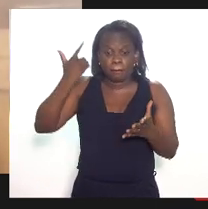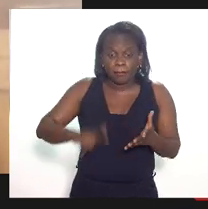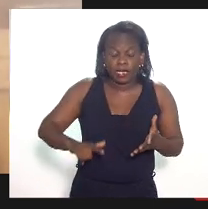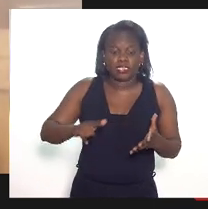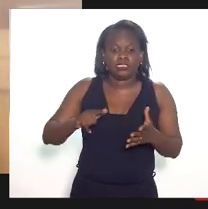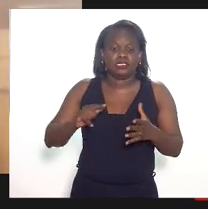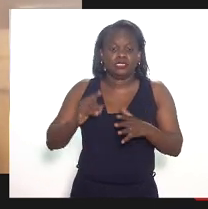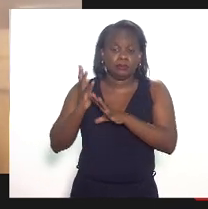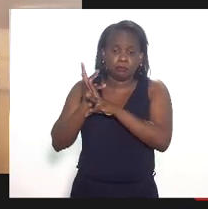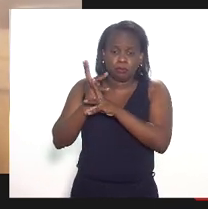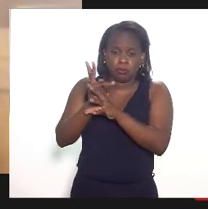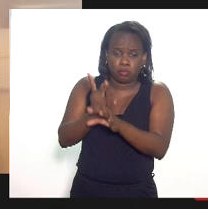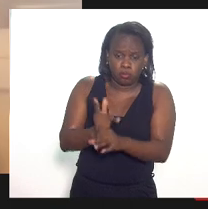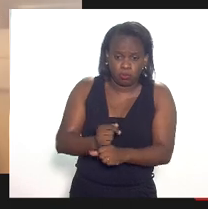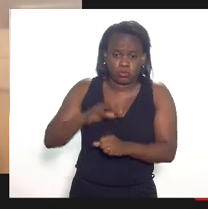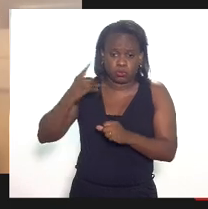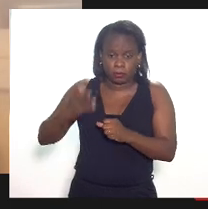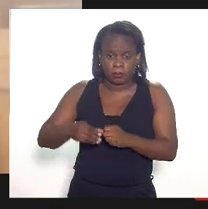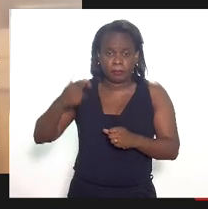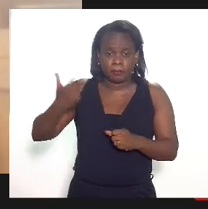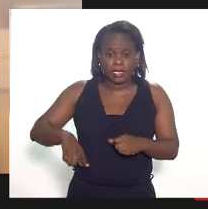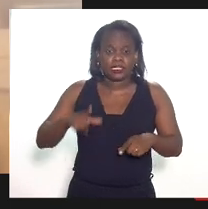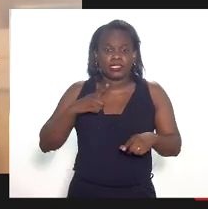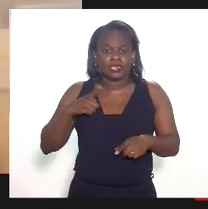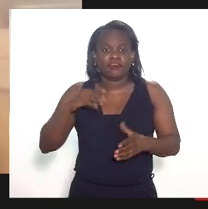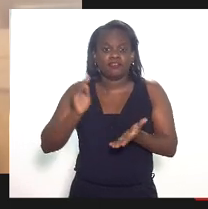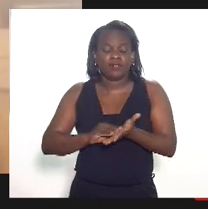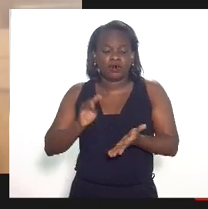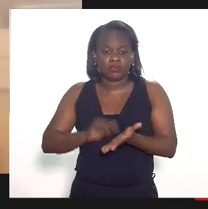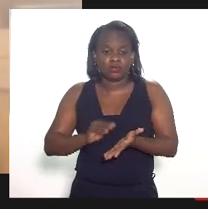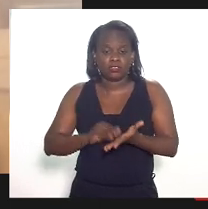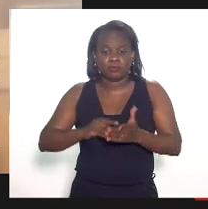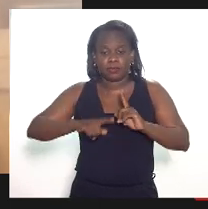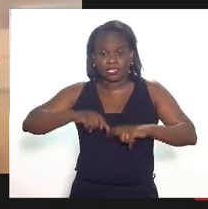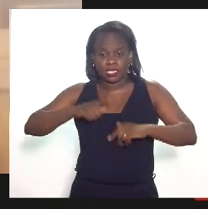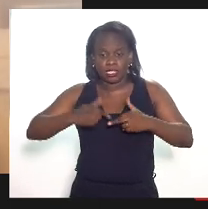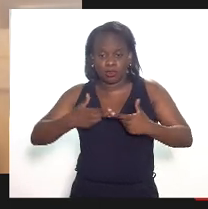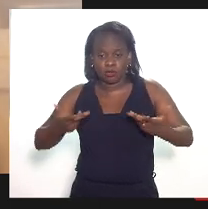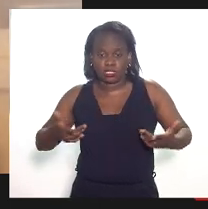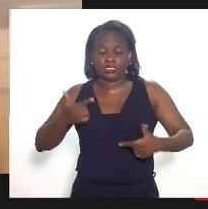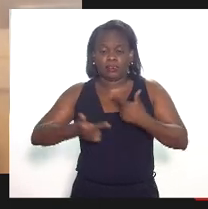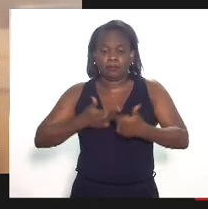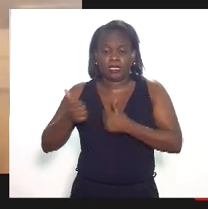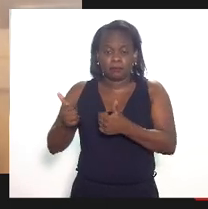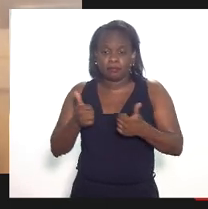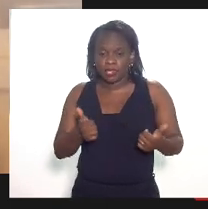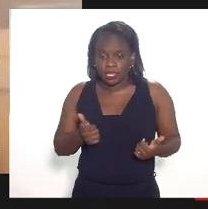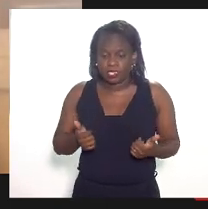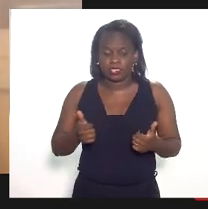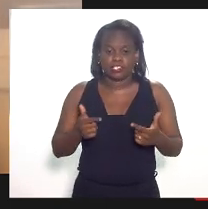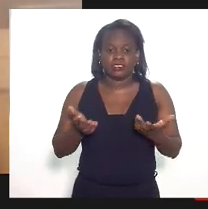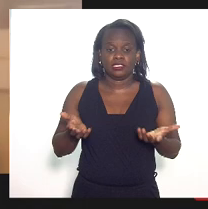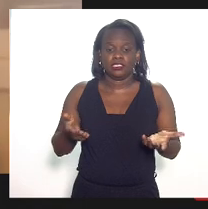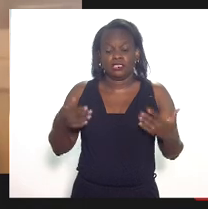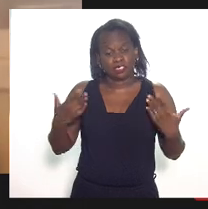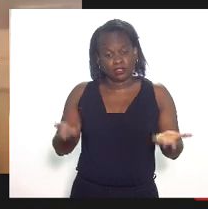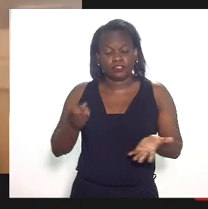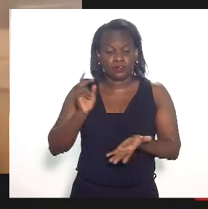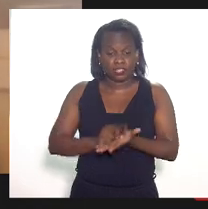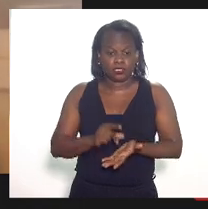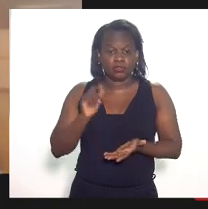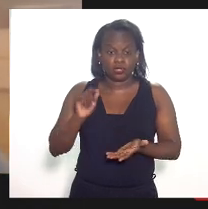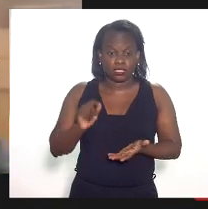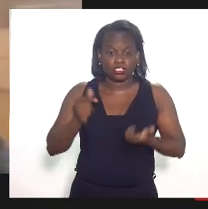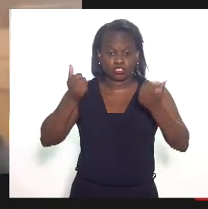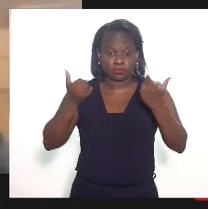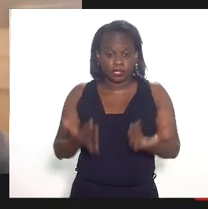todo esse arcabouço, junta-se a questão da falta de equipamentos, condições adequadas de trabalho, Então, na verdade, quero dizer